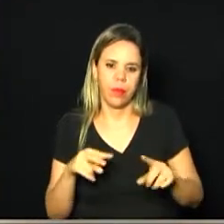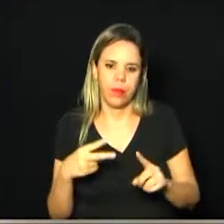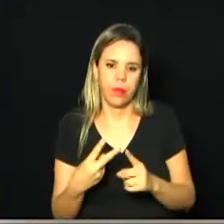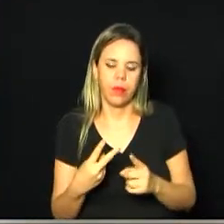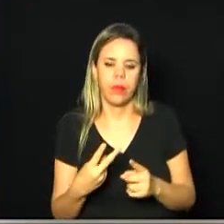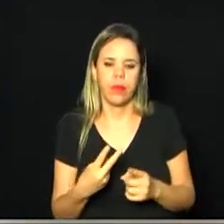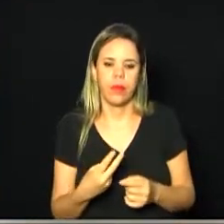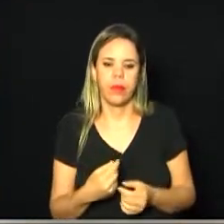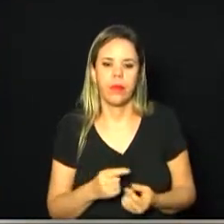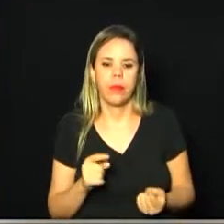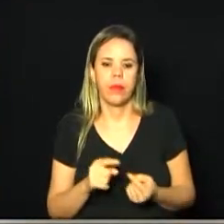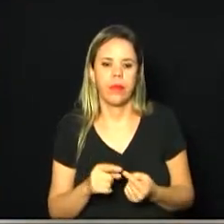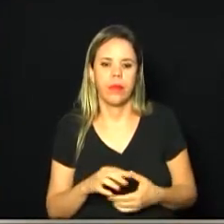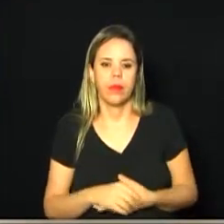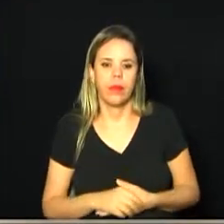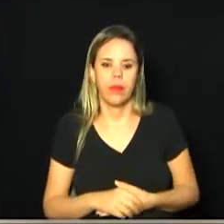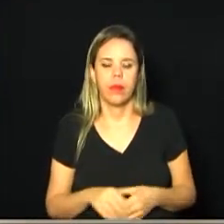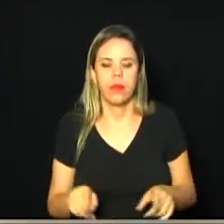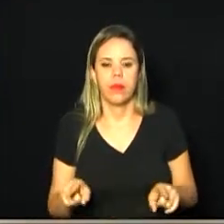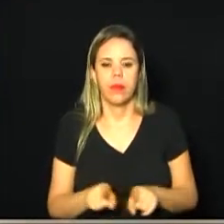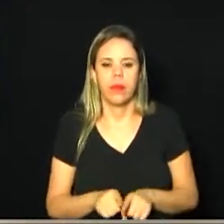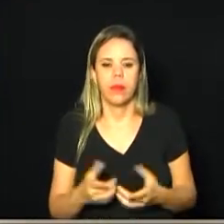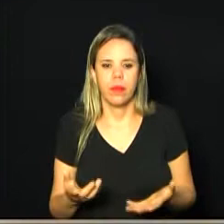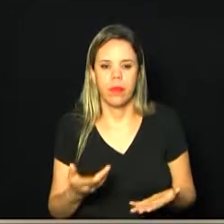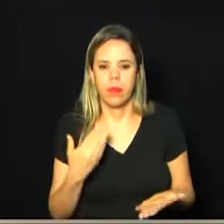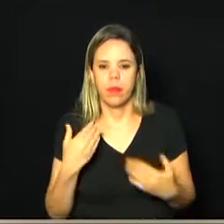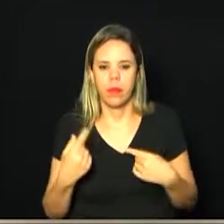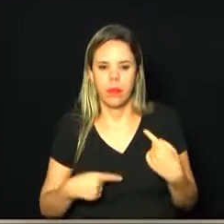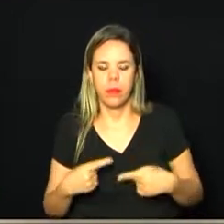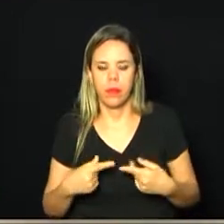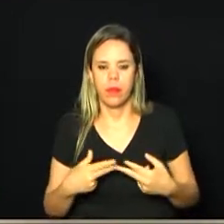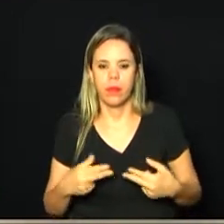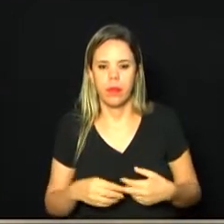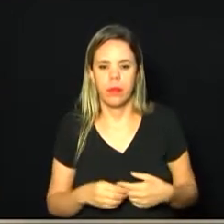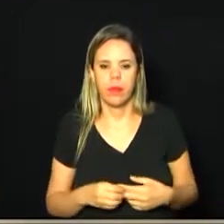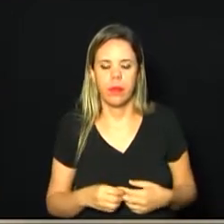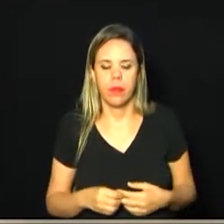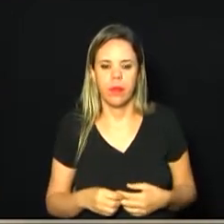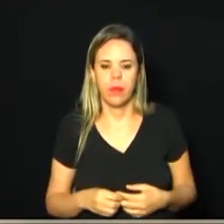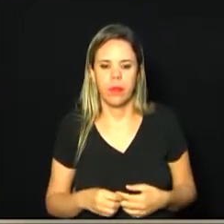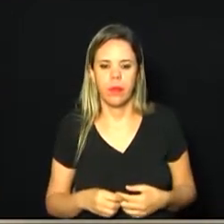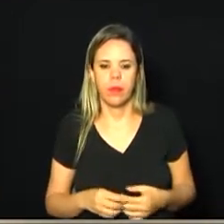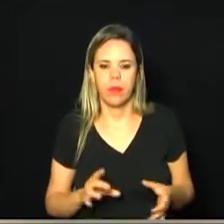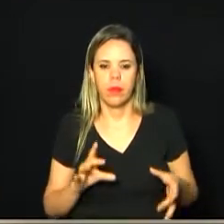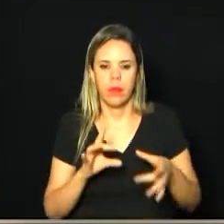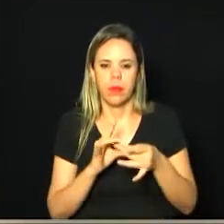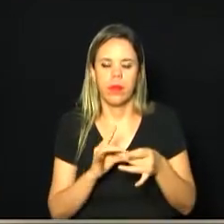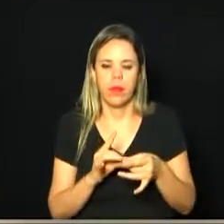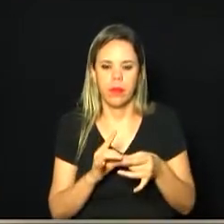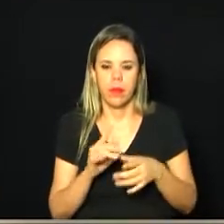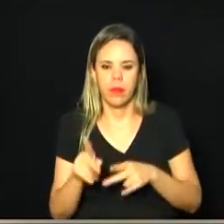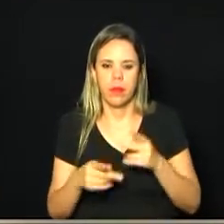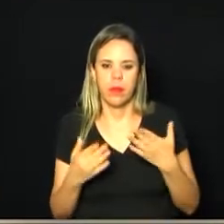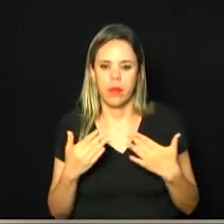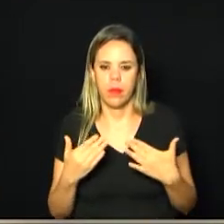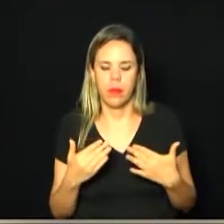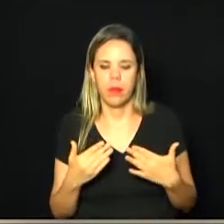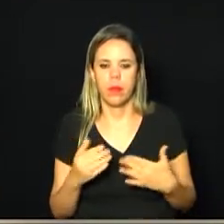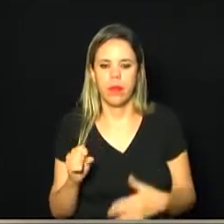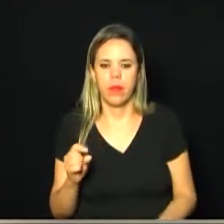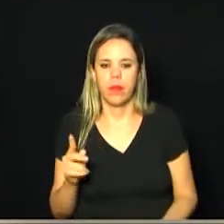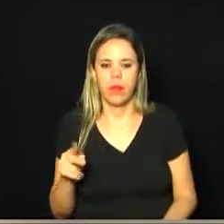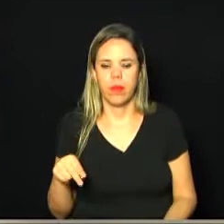perspectivas vezes nesse sentido mas também a gente quer discutir a situação do convênio que o outro de abatedouro